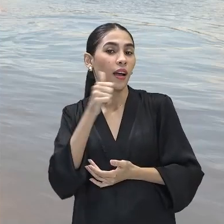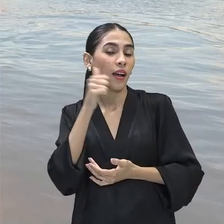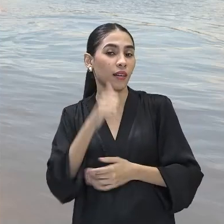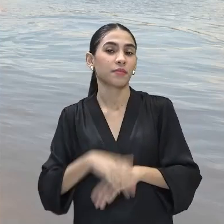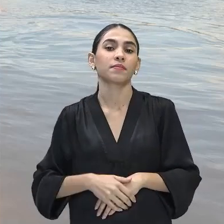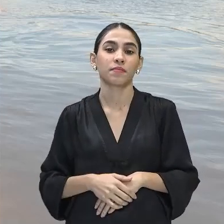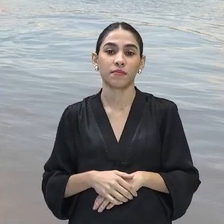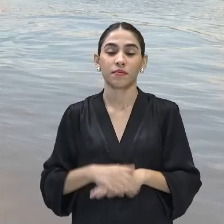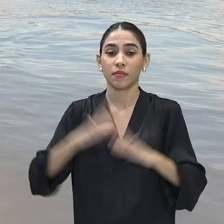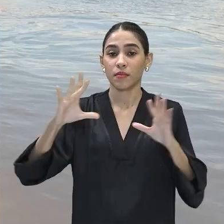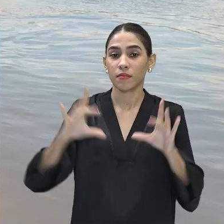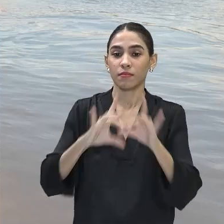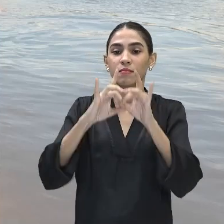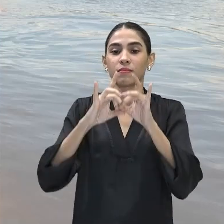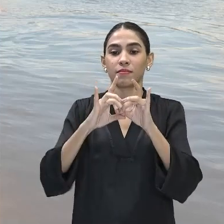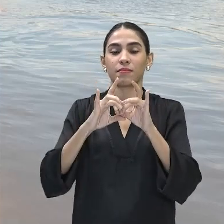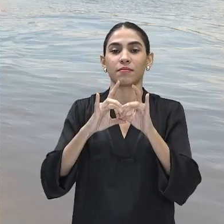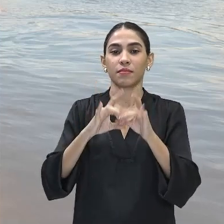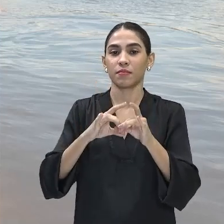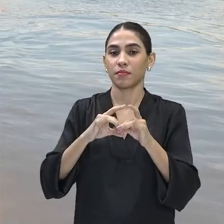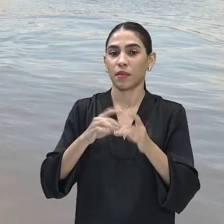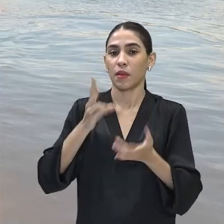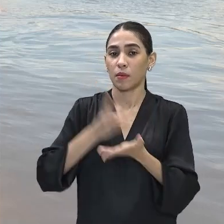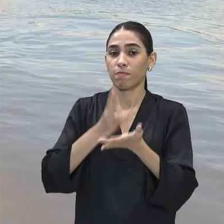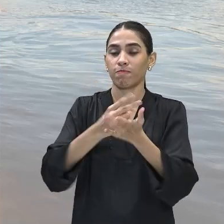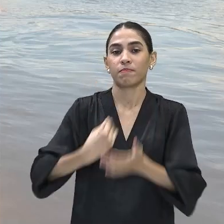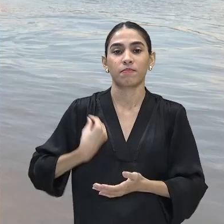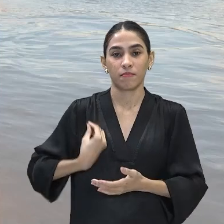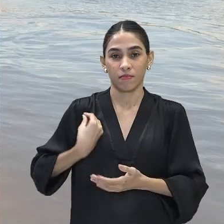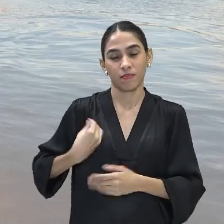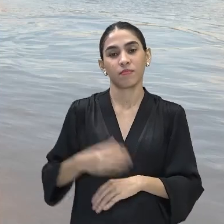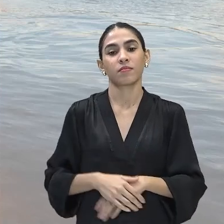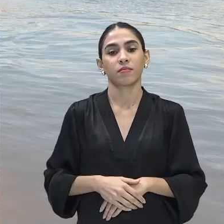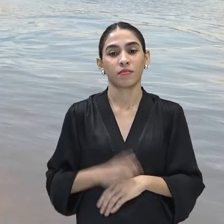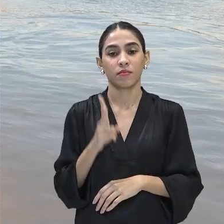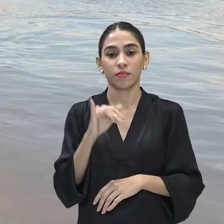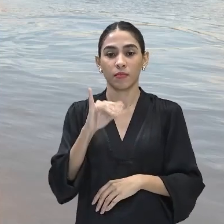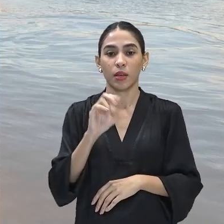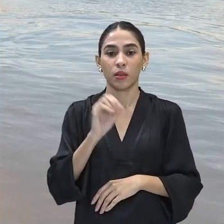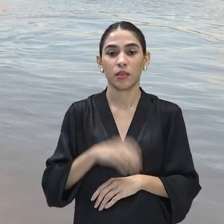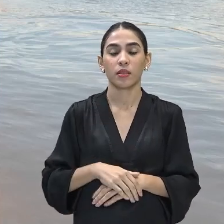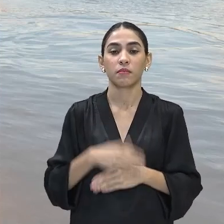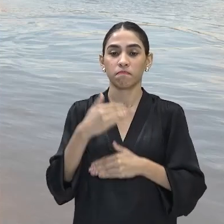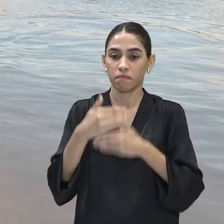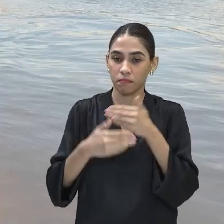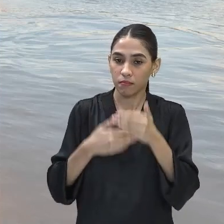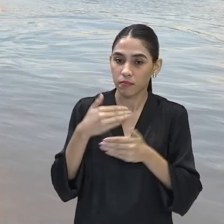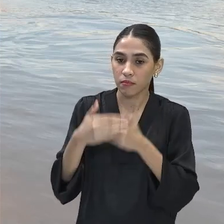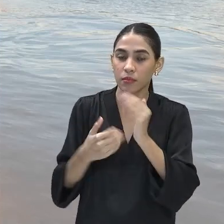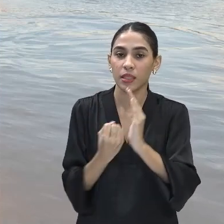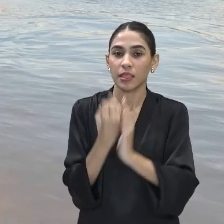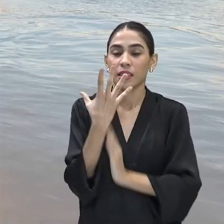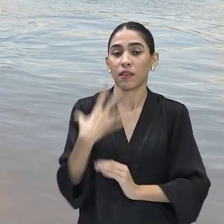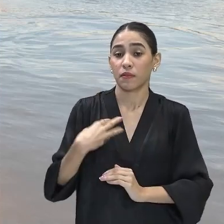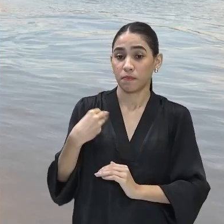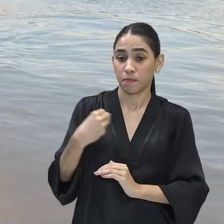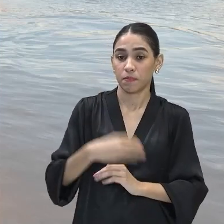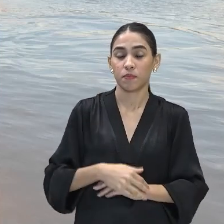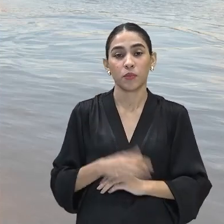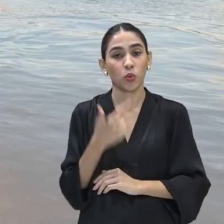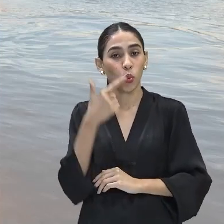ele forma esse casal para o resto da vida. Né? E aí ele vai ali se reproduzir. E um outro fator